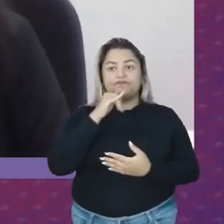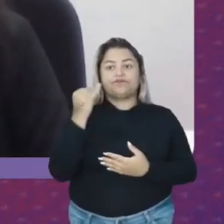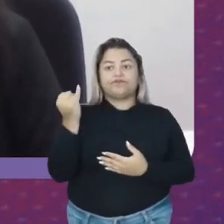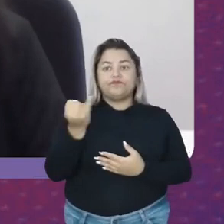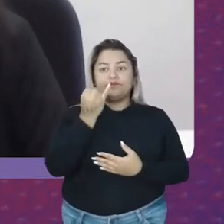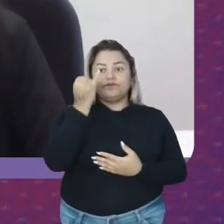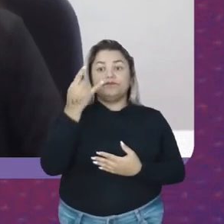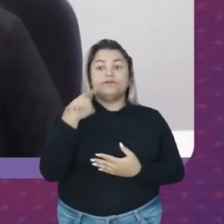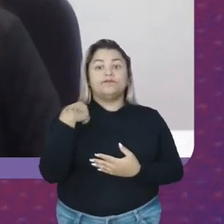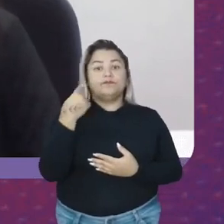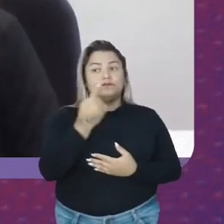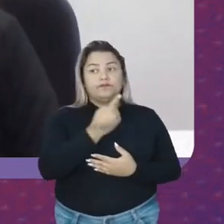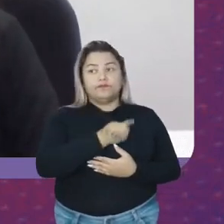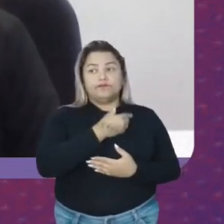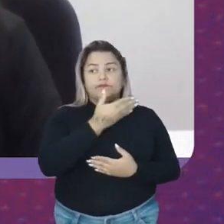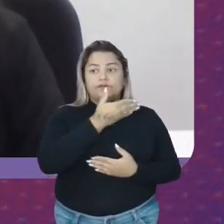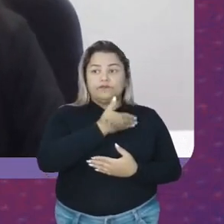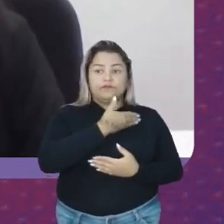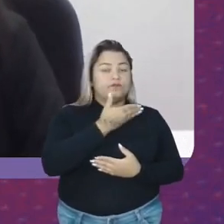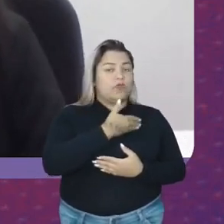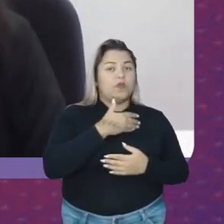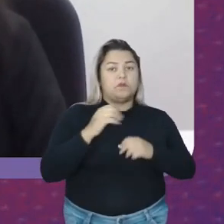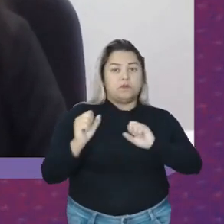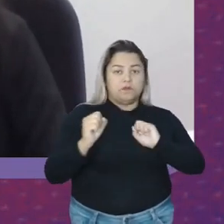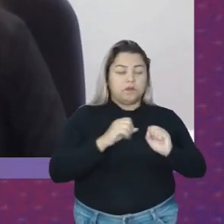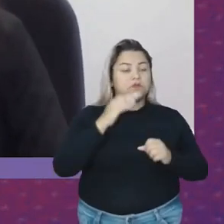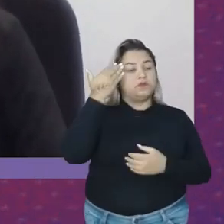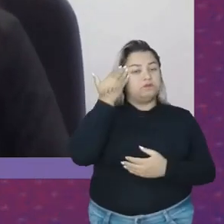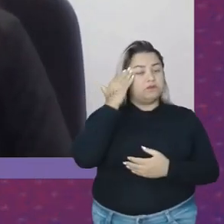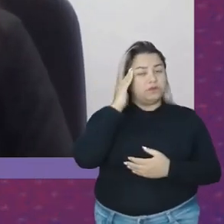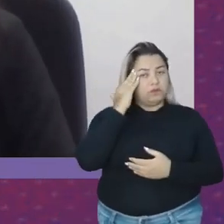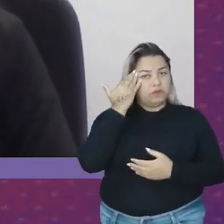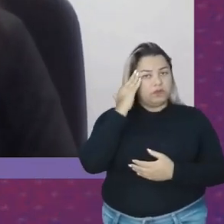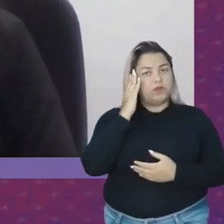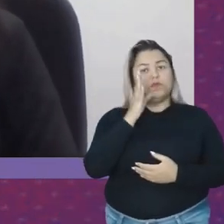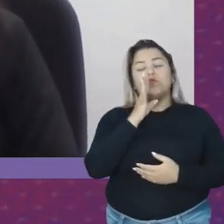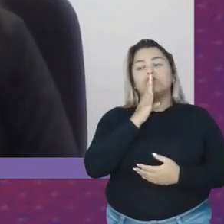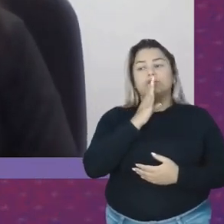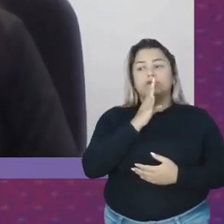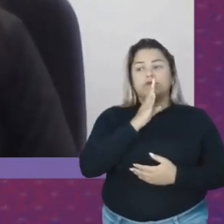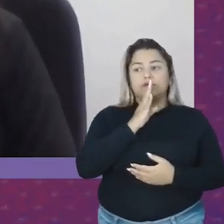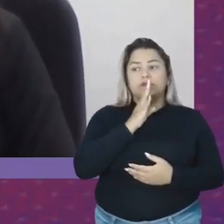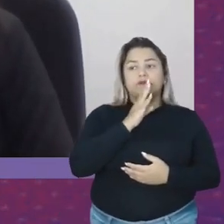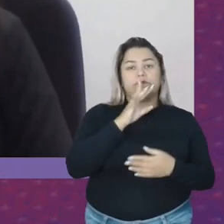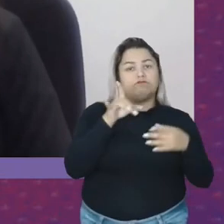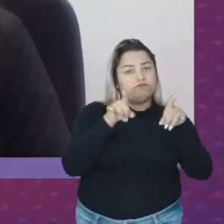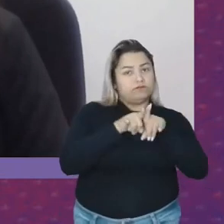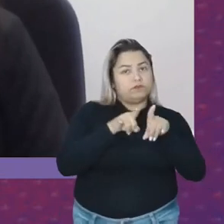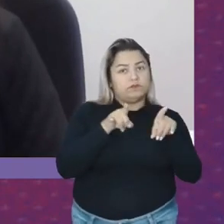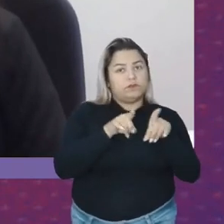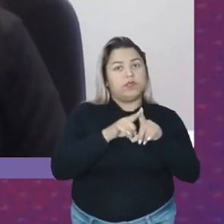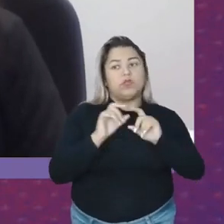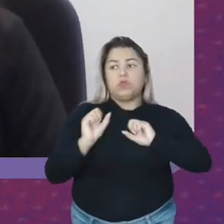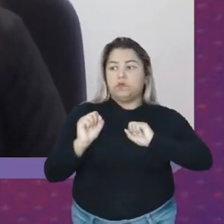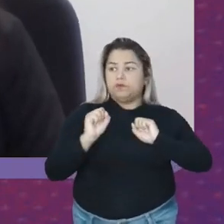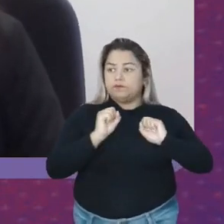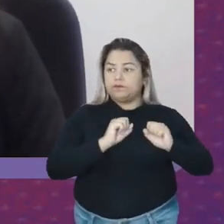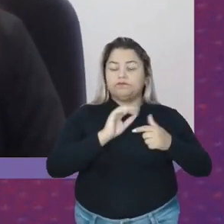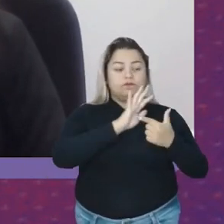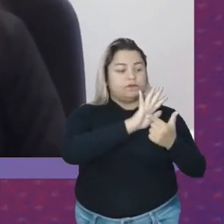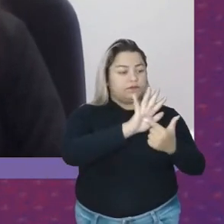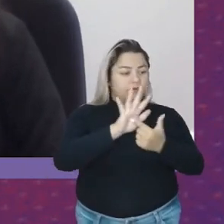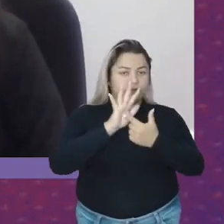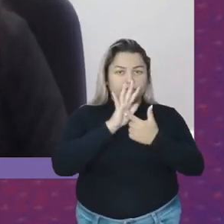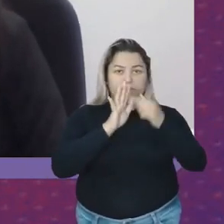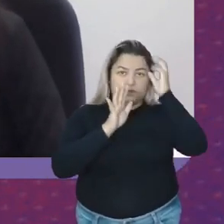para que nossas companheiras possam compreender, possam conhecer e possam acreditar de que